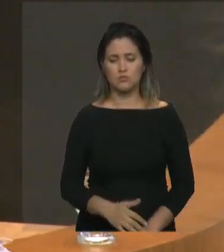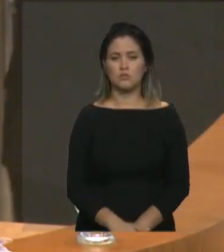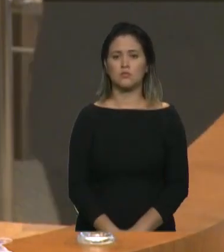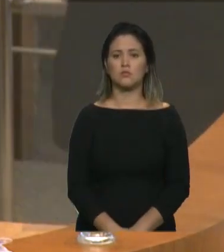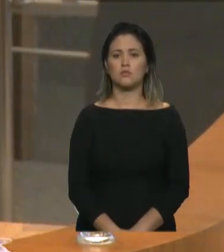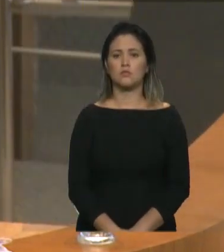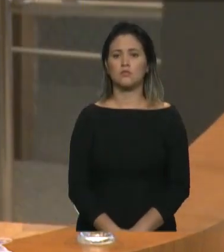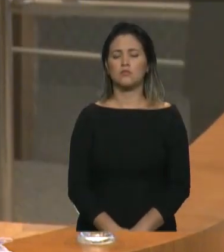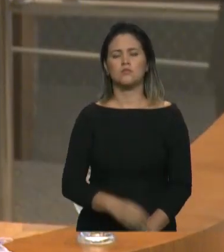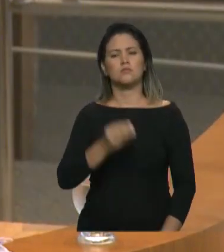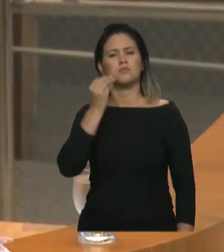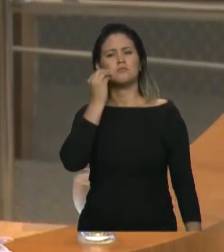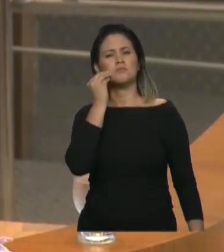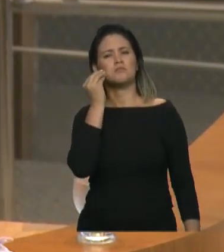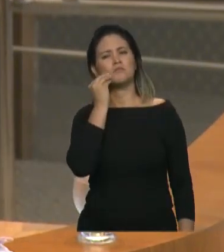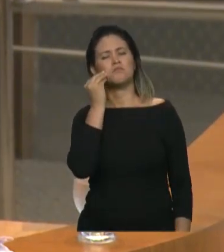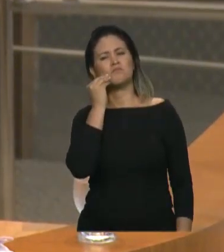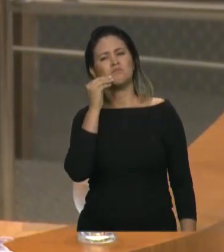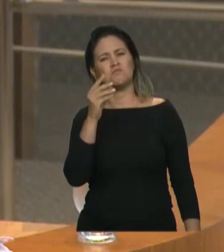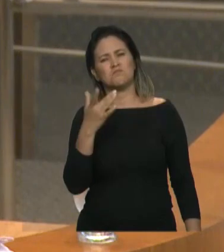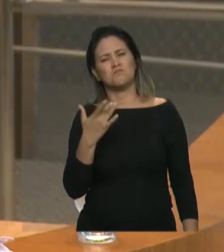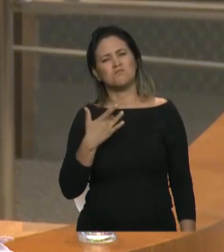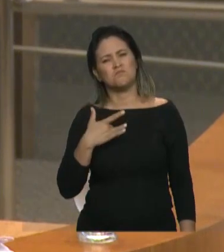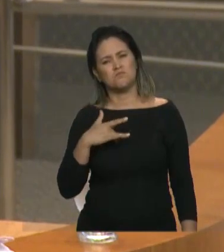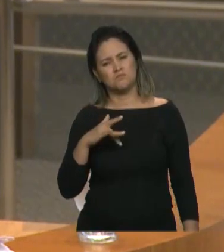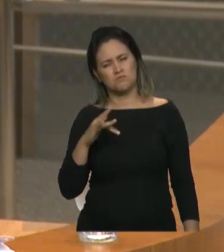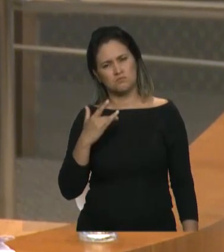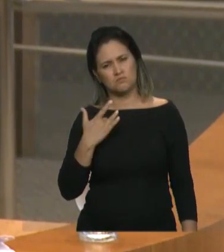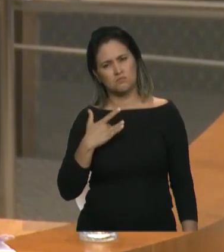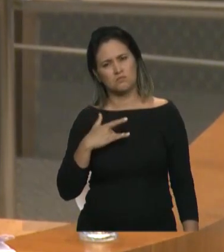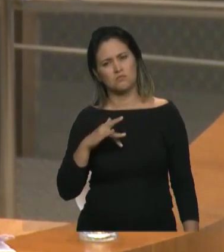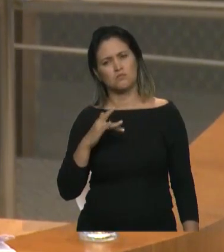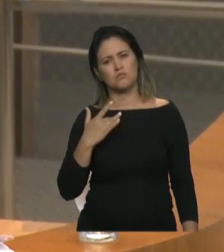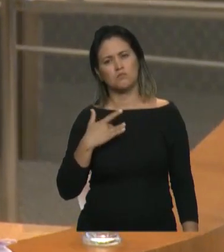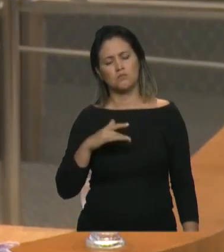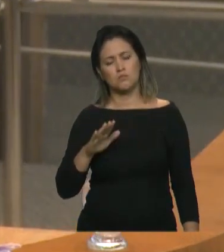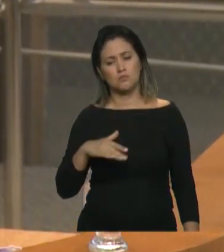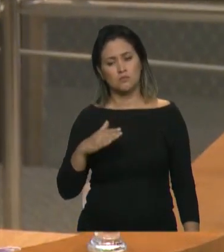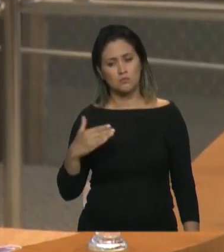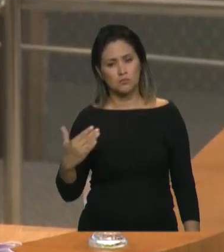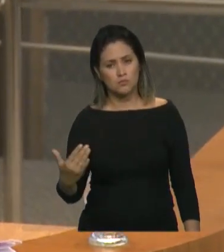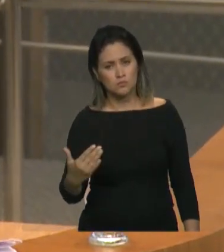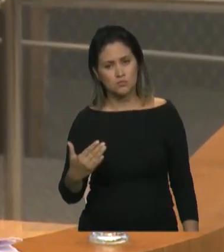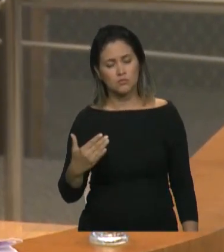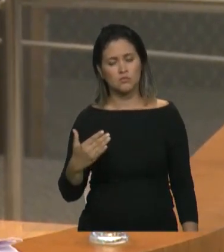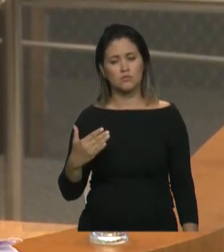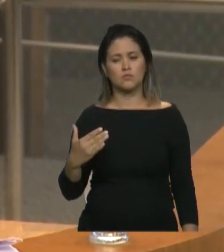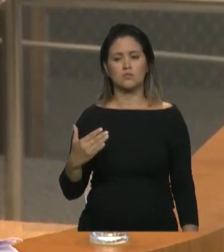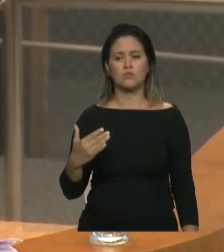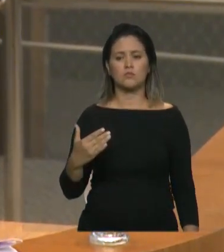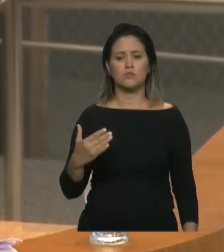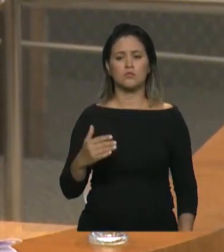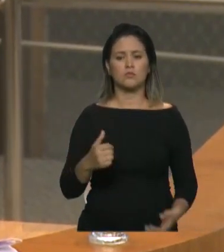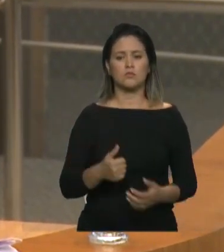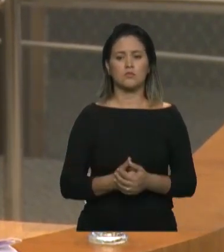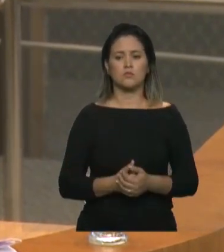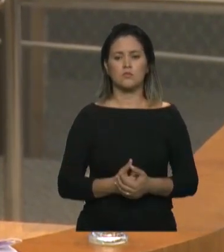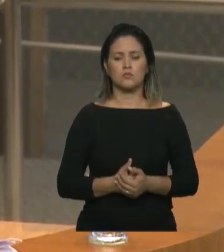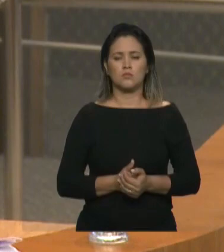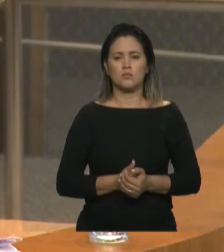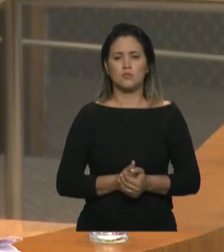as lamentações quando algum dado era colocado por os órgãos credenciados pelo